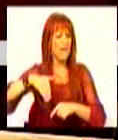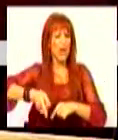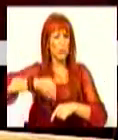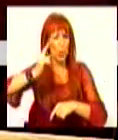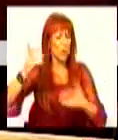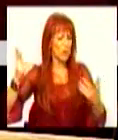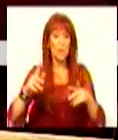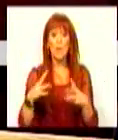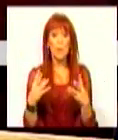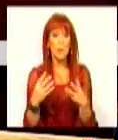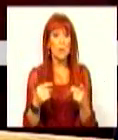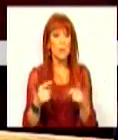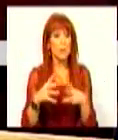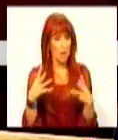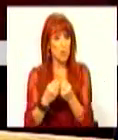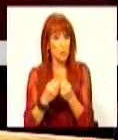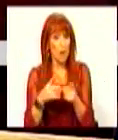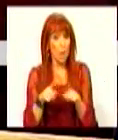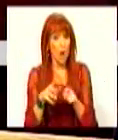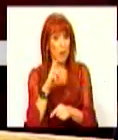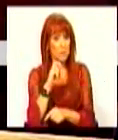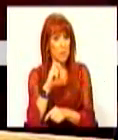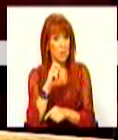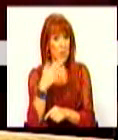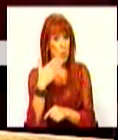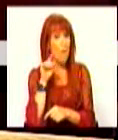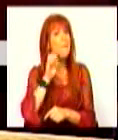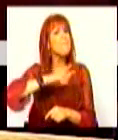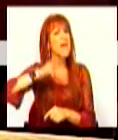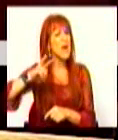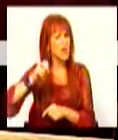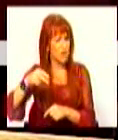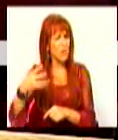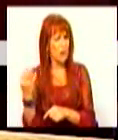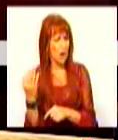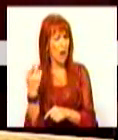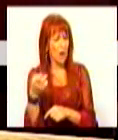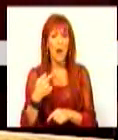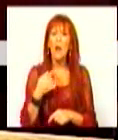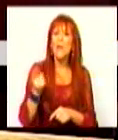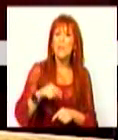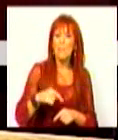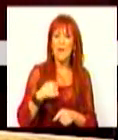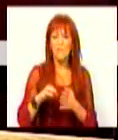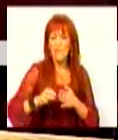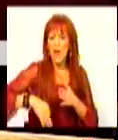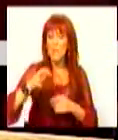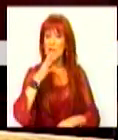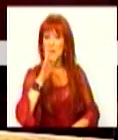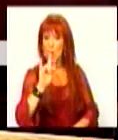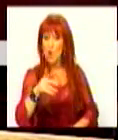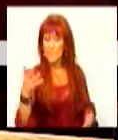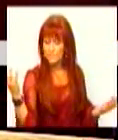desvalorizadas e juntas chegam a cerca de 31 milhões de euros. Queria também, e finalmente,